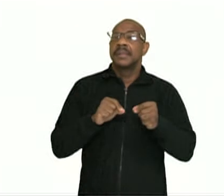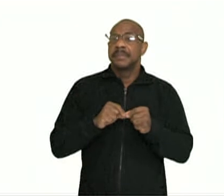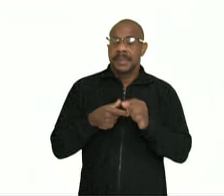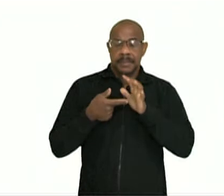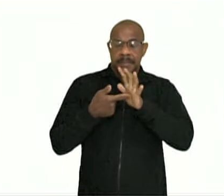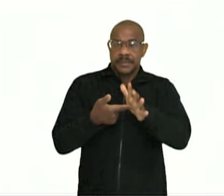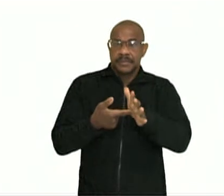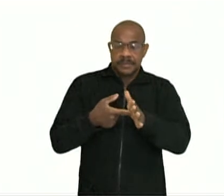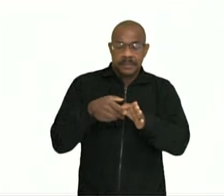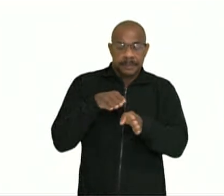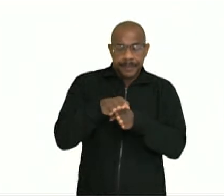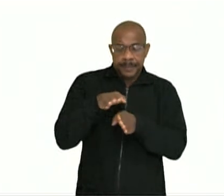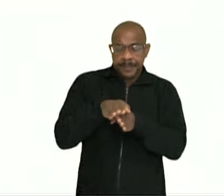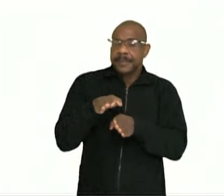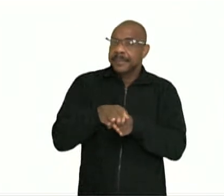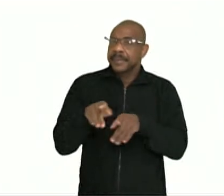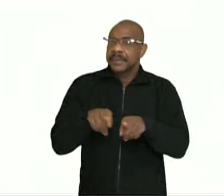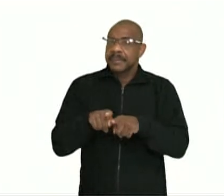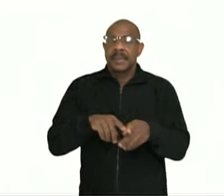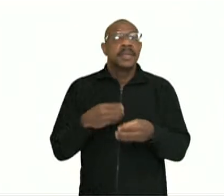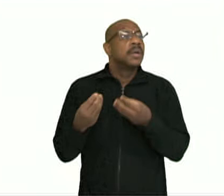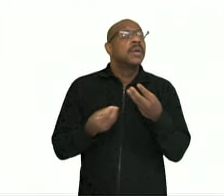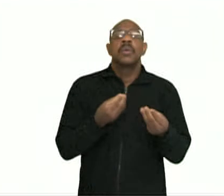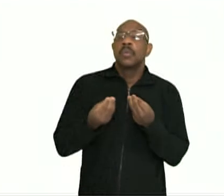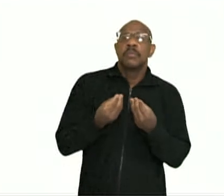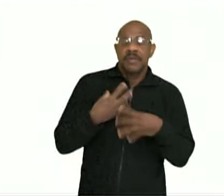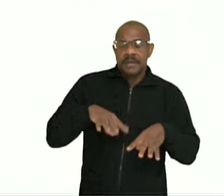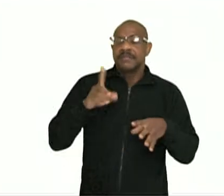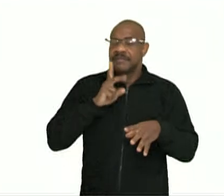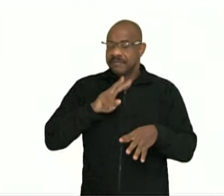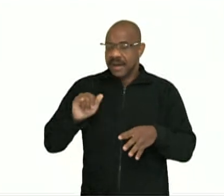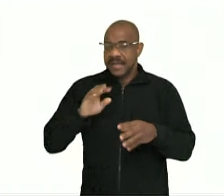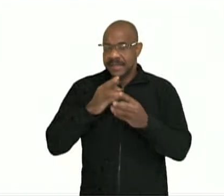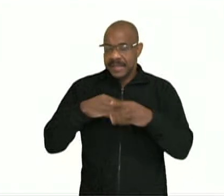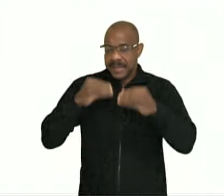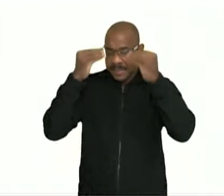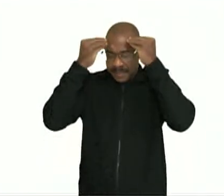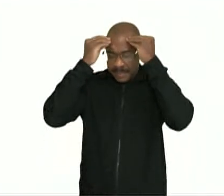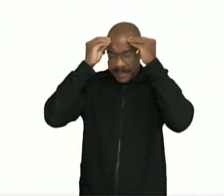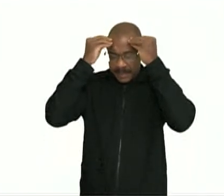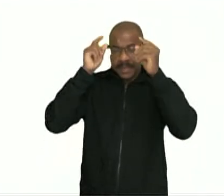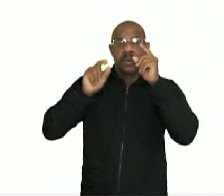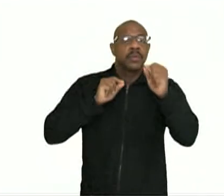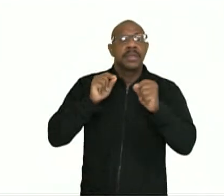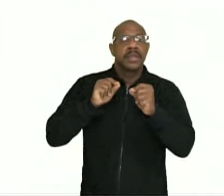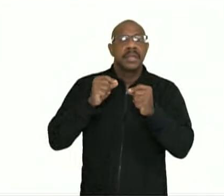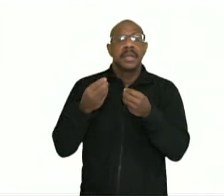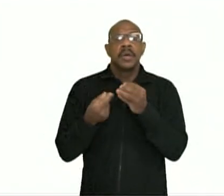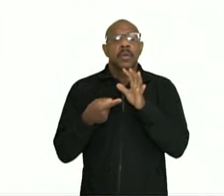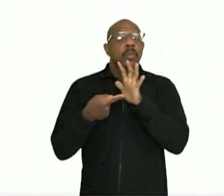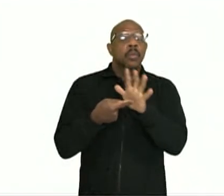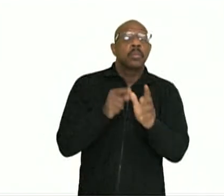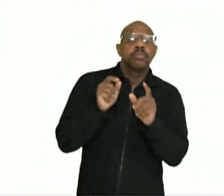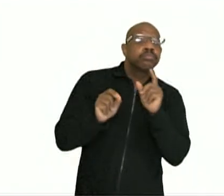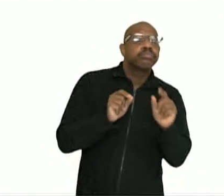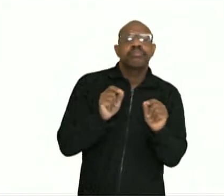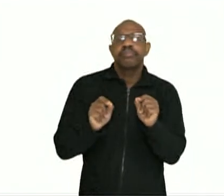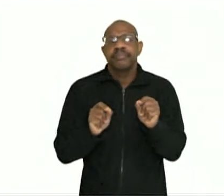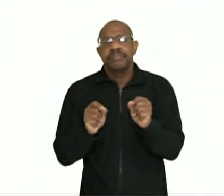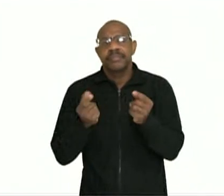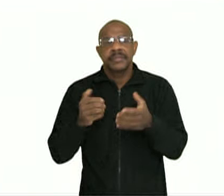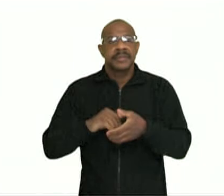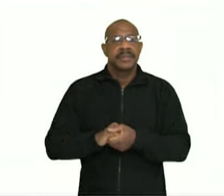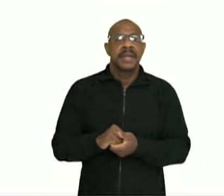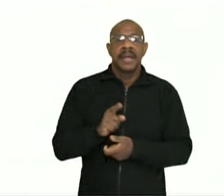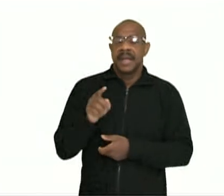orientação do leitor, né? O qual vai procurar entender os argumentos na direção que lhe foi apontada. Então, por isso que